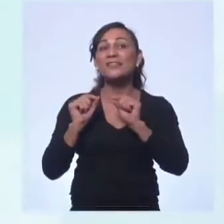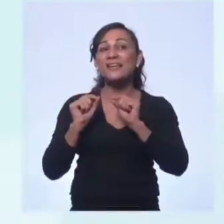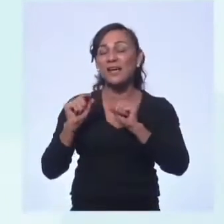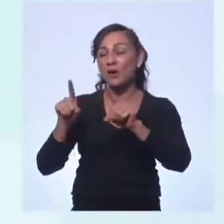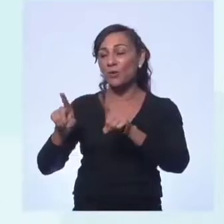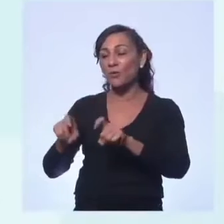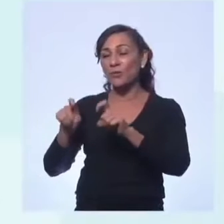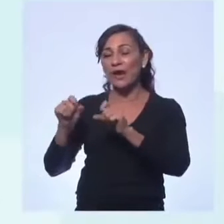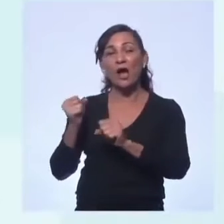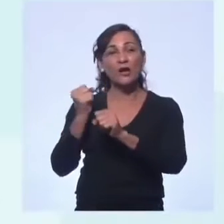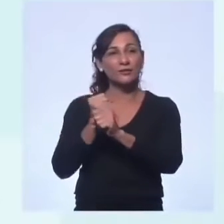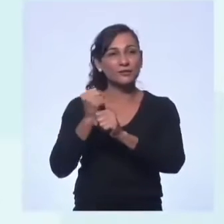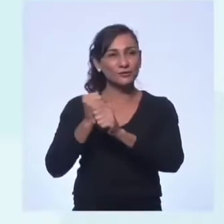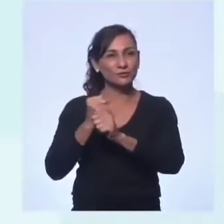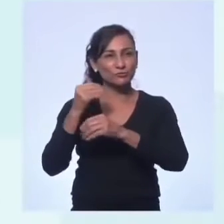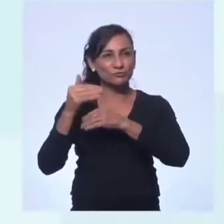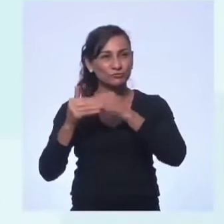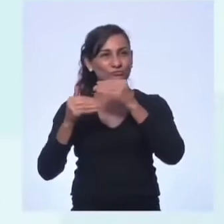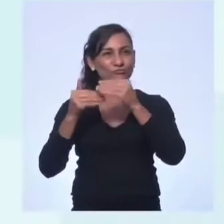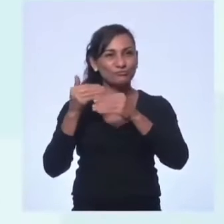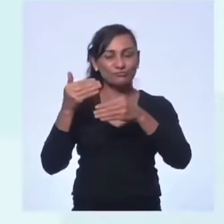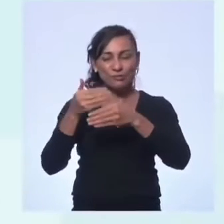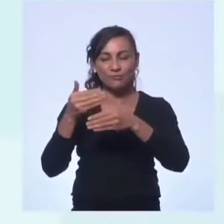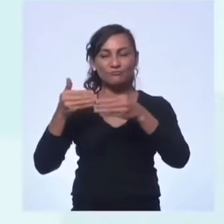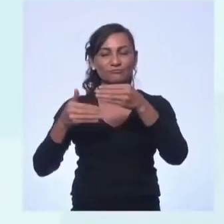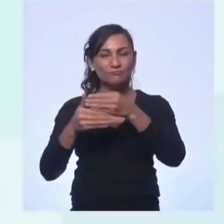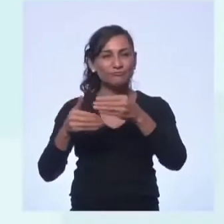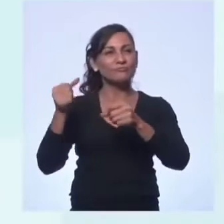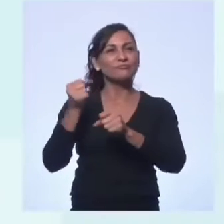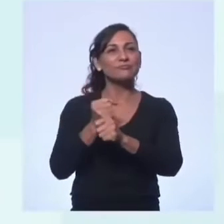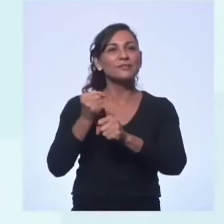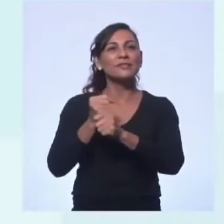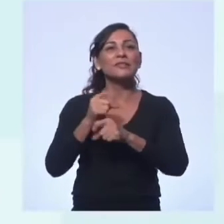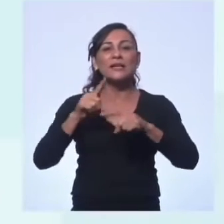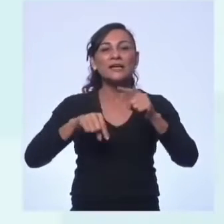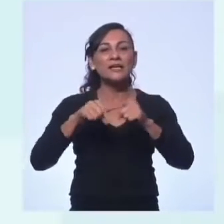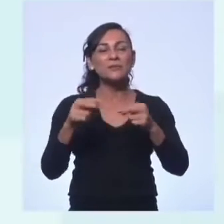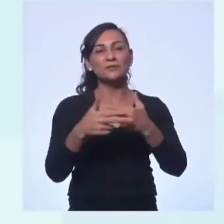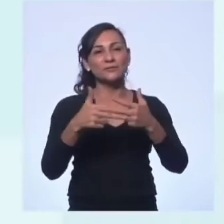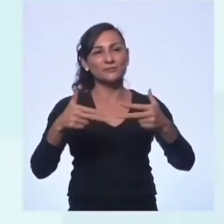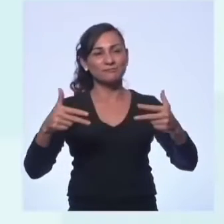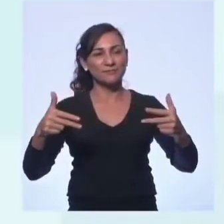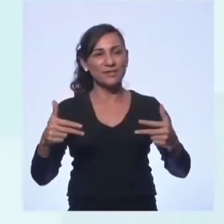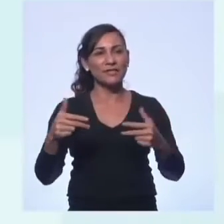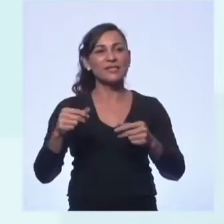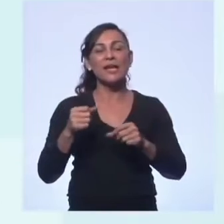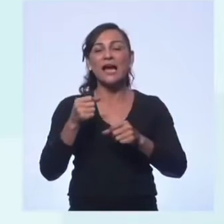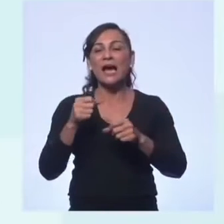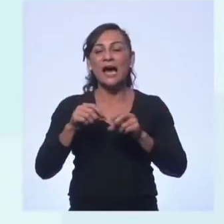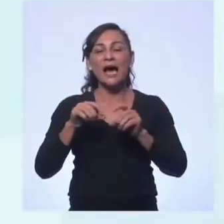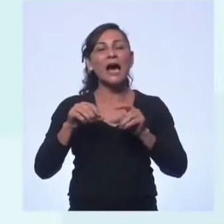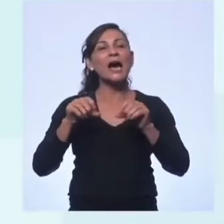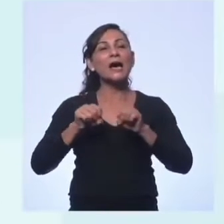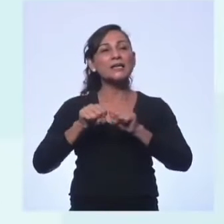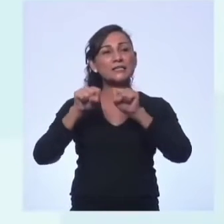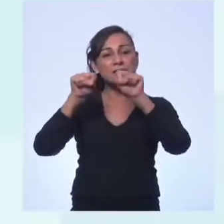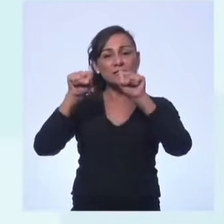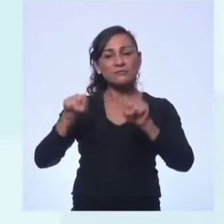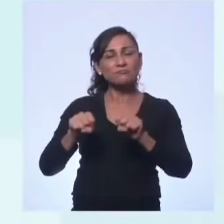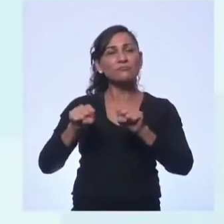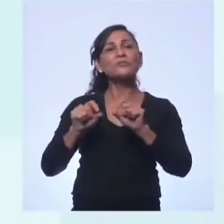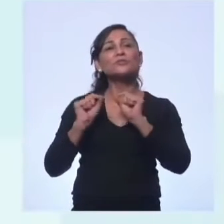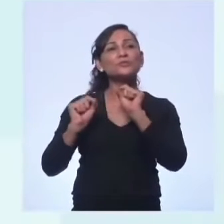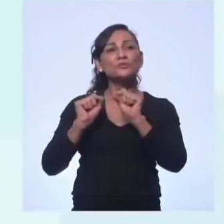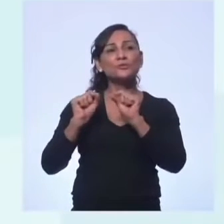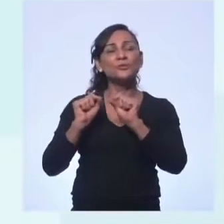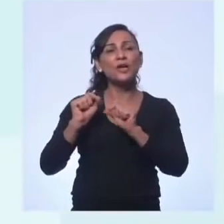Nas construções sertanejas, articulam-se elementos de origem diversa. A estrutura da habitação é